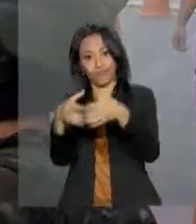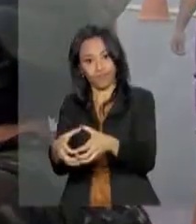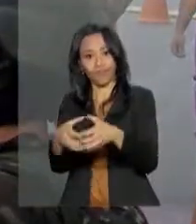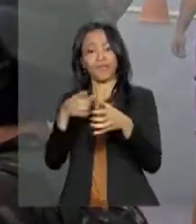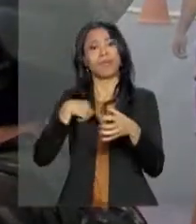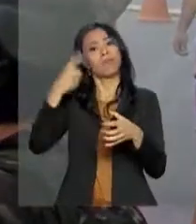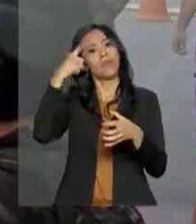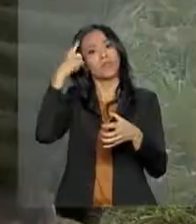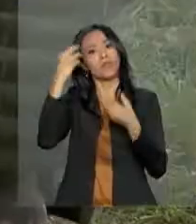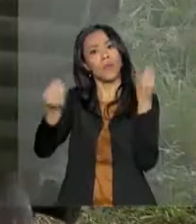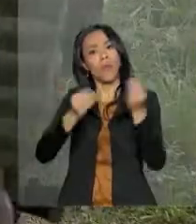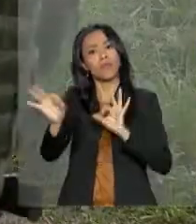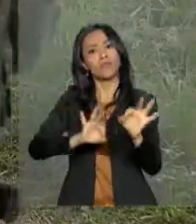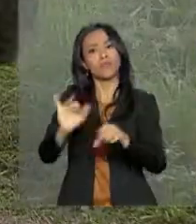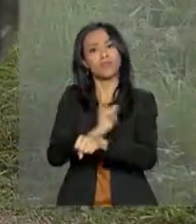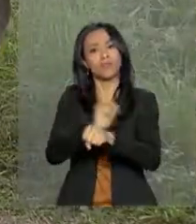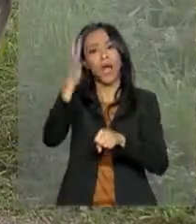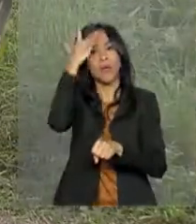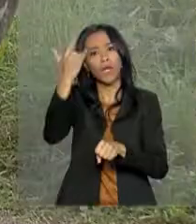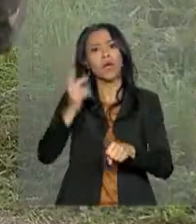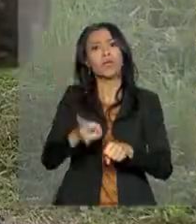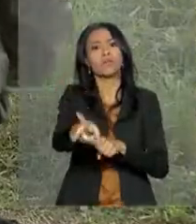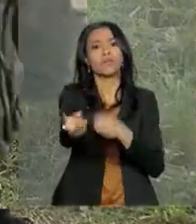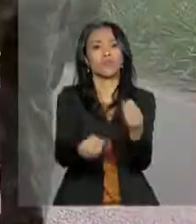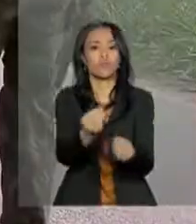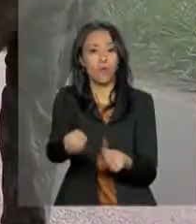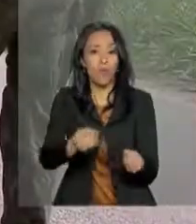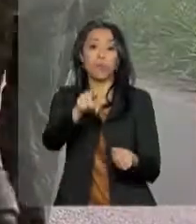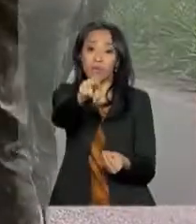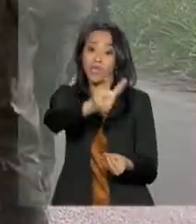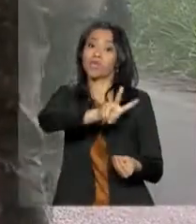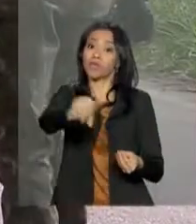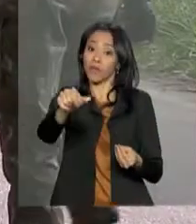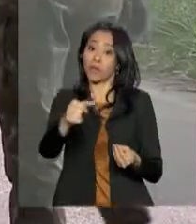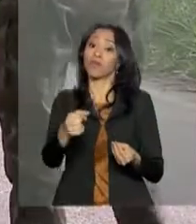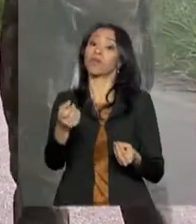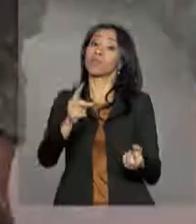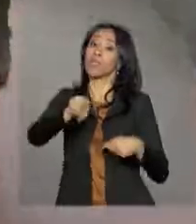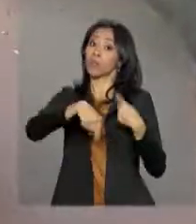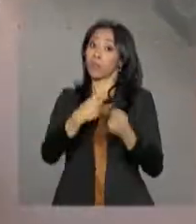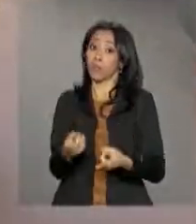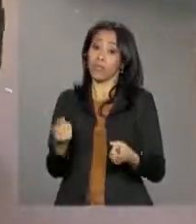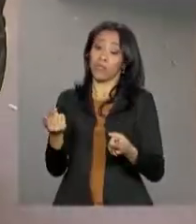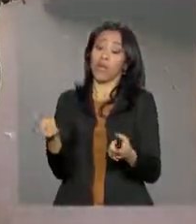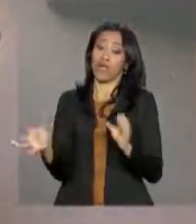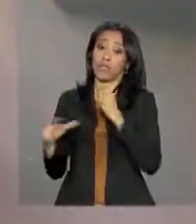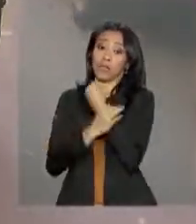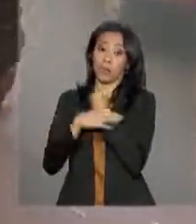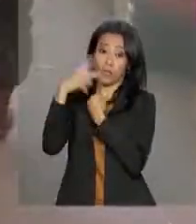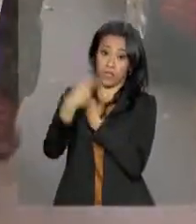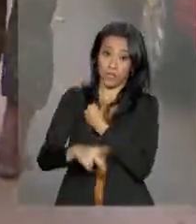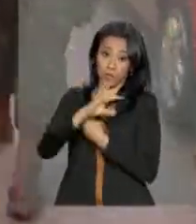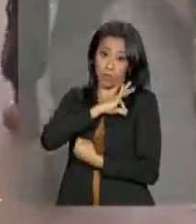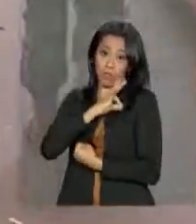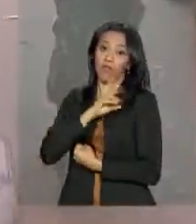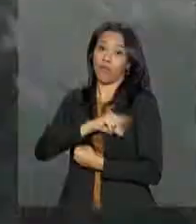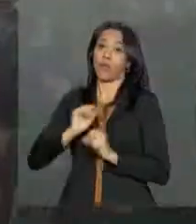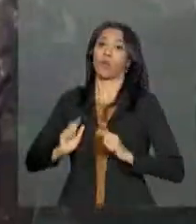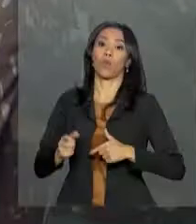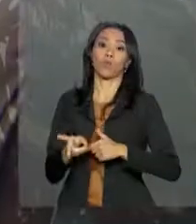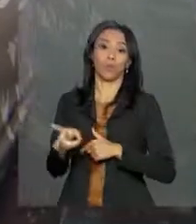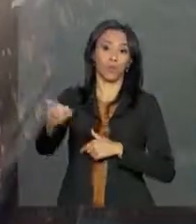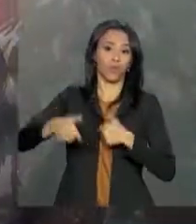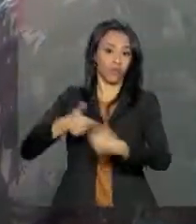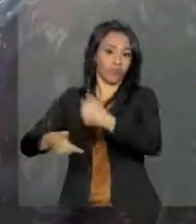medidas para o amanhã quando o comando da segurança pública retornar ao estado do rio de janeiro o plano estratégico que guia a iniciativa